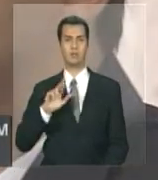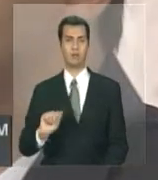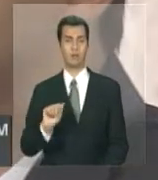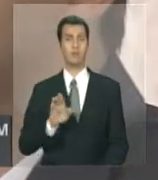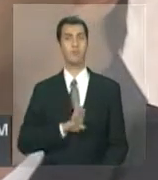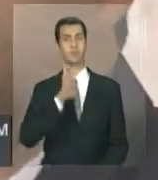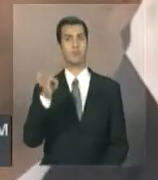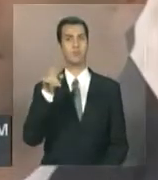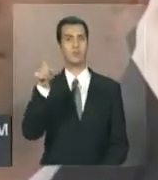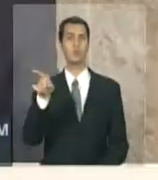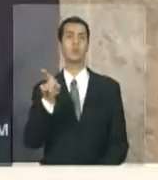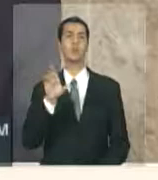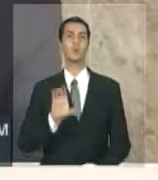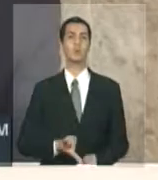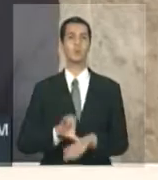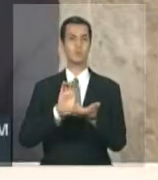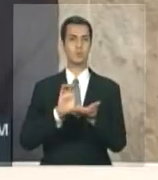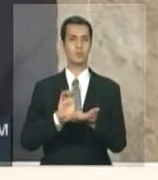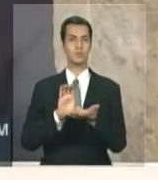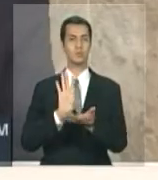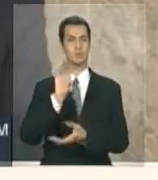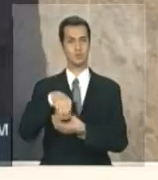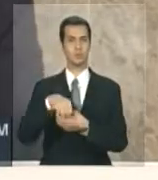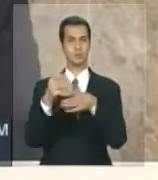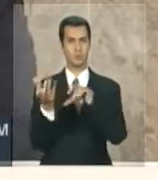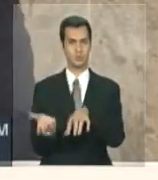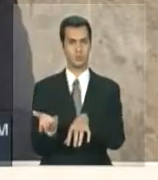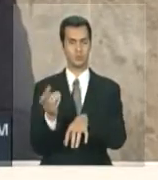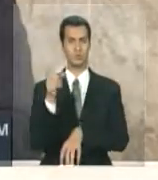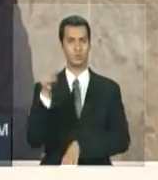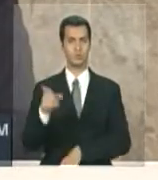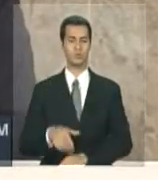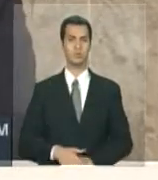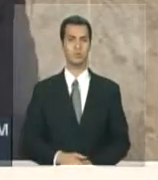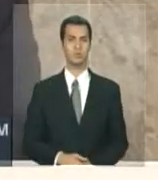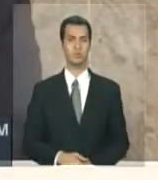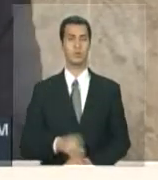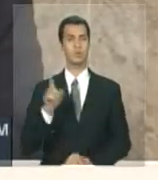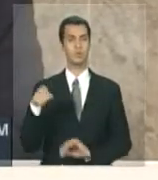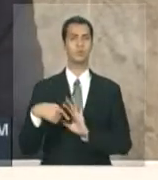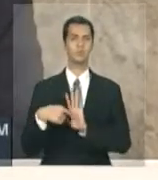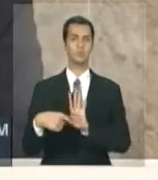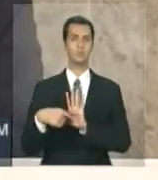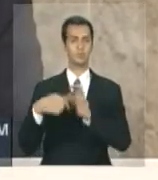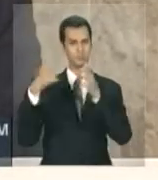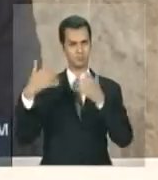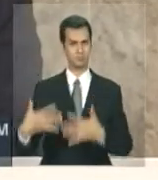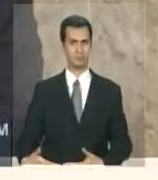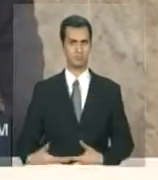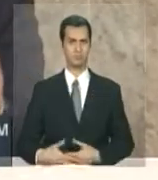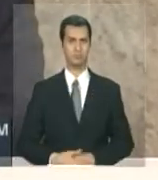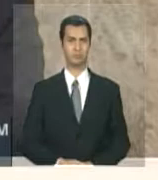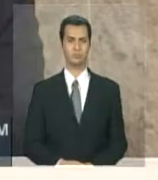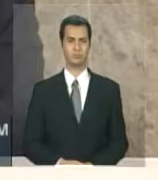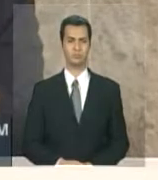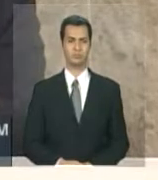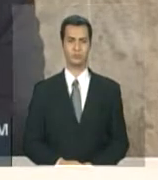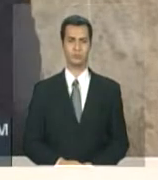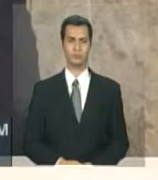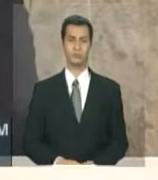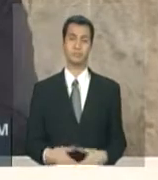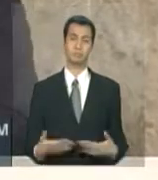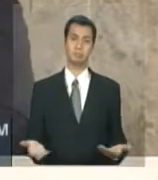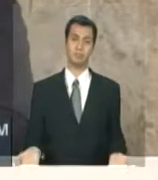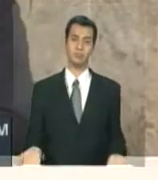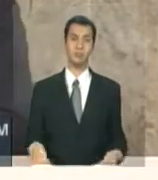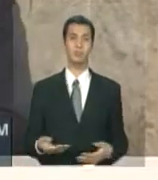comissão representativa do Legislativo Brasileiro, apresentando esclarecimentos. Portanto, eu não sei se já